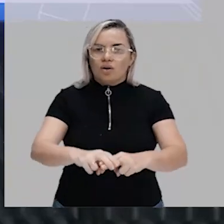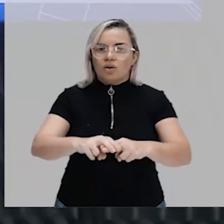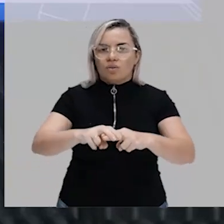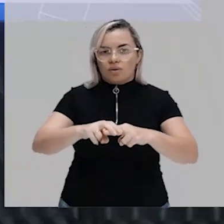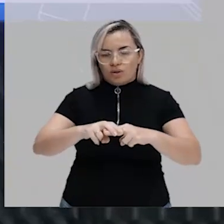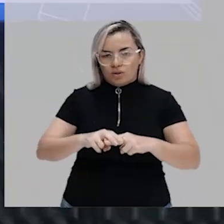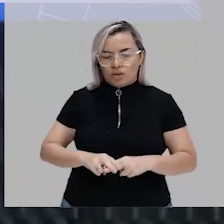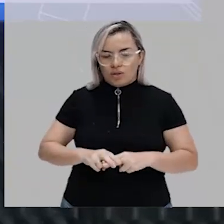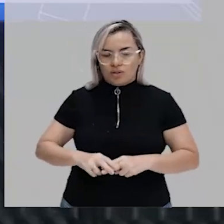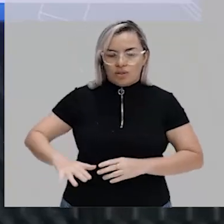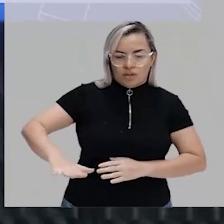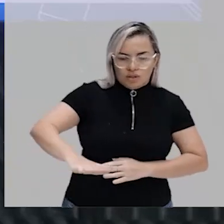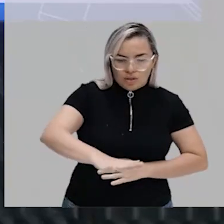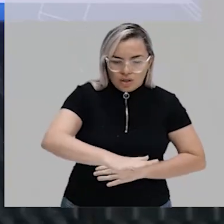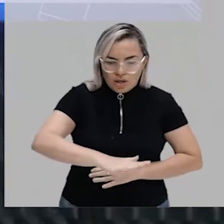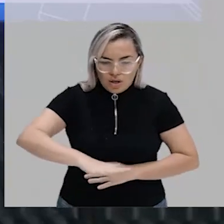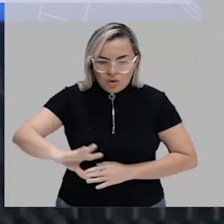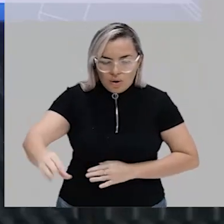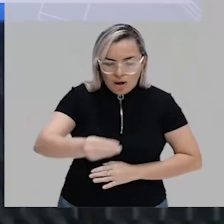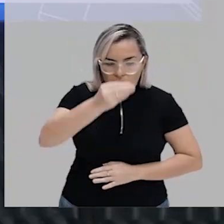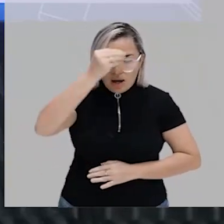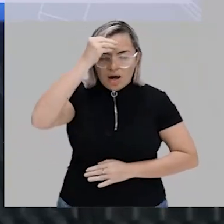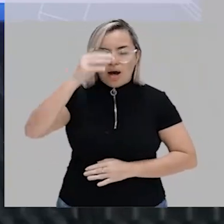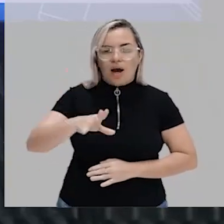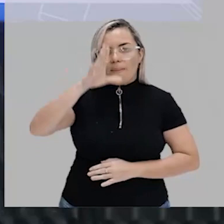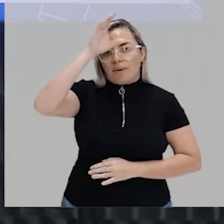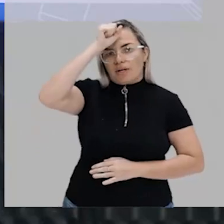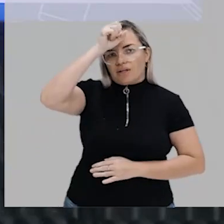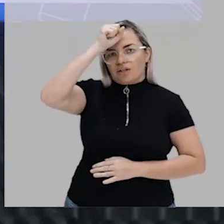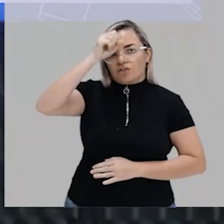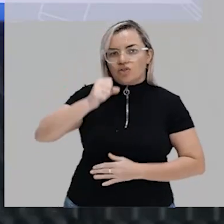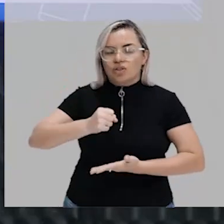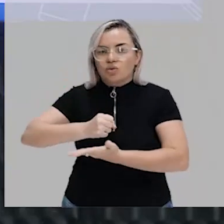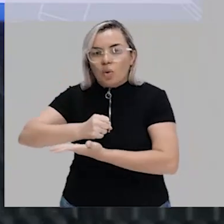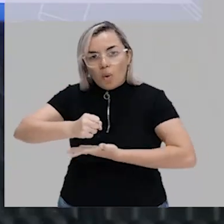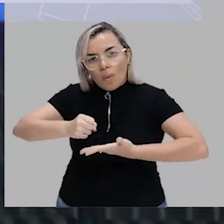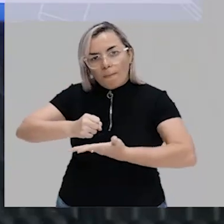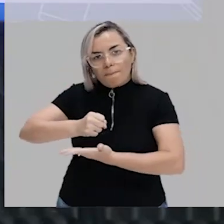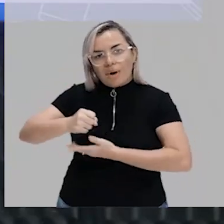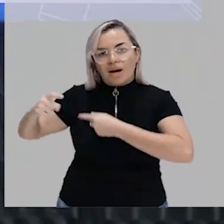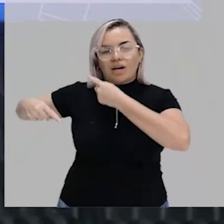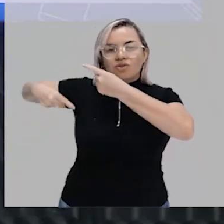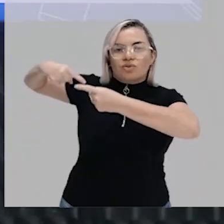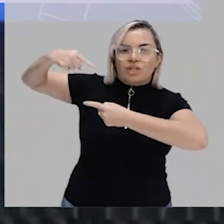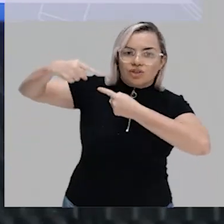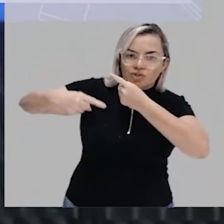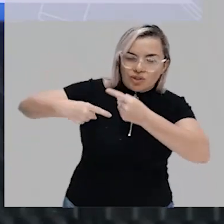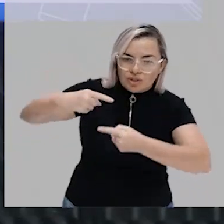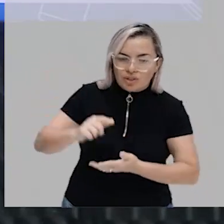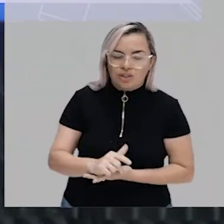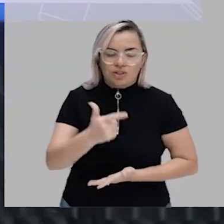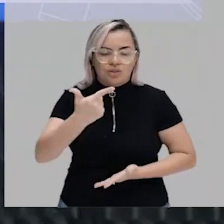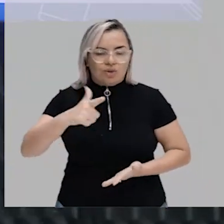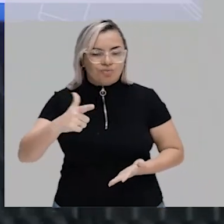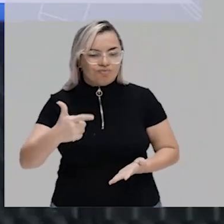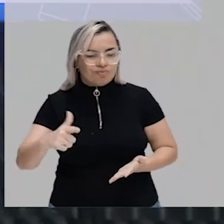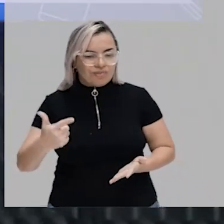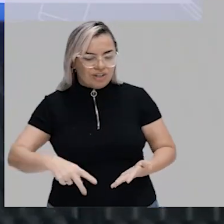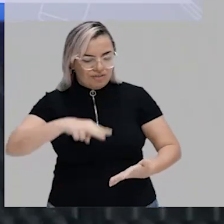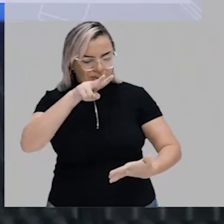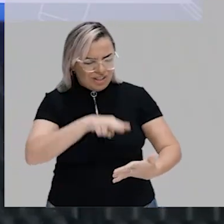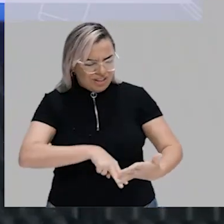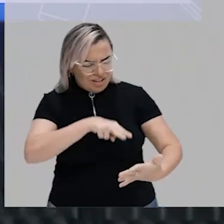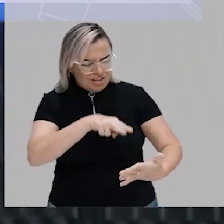no campo da superficialidade, ok? Sem que hajam provas nem